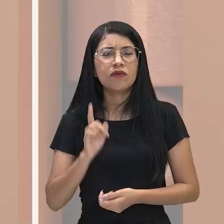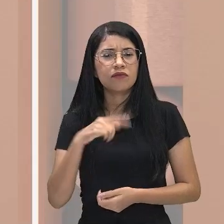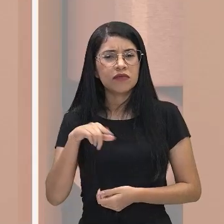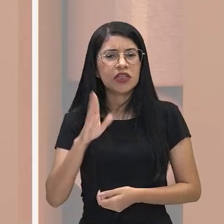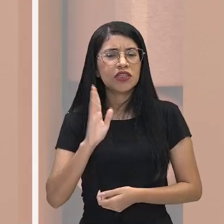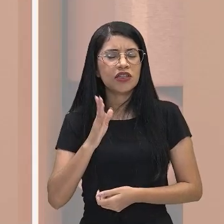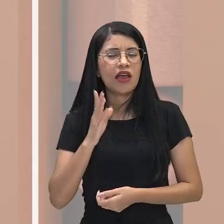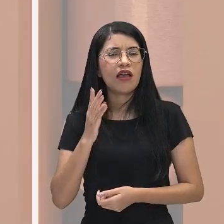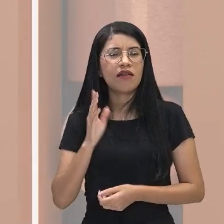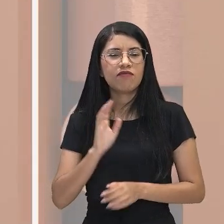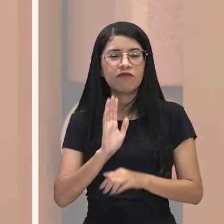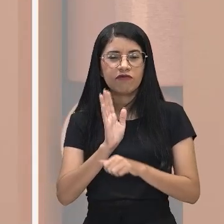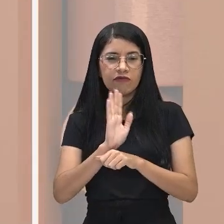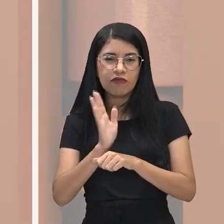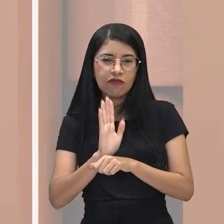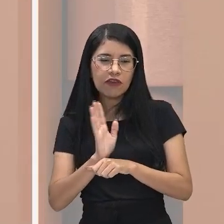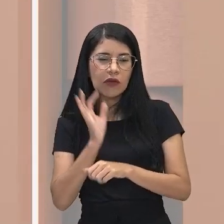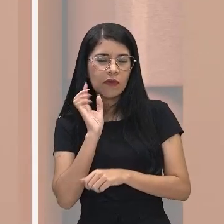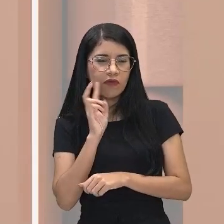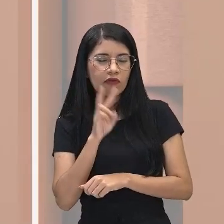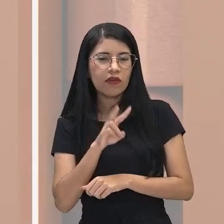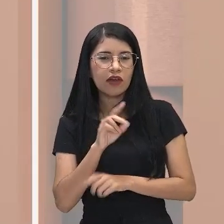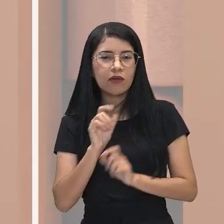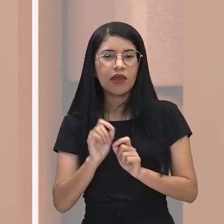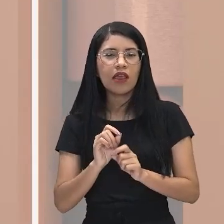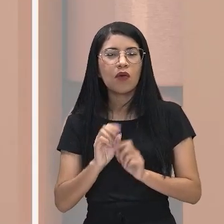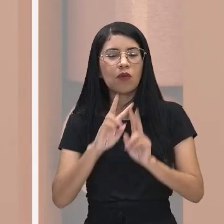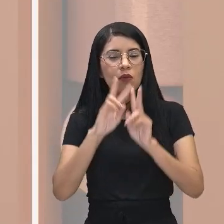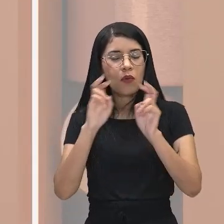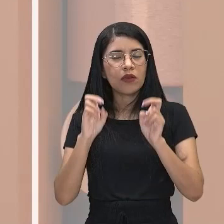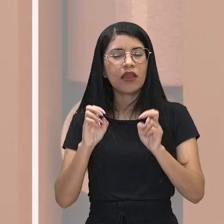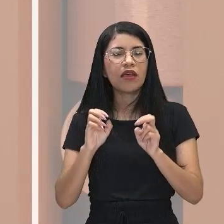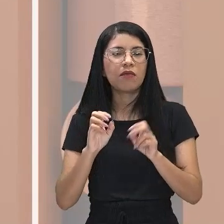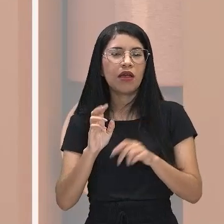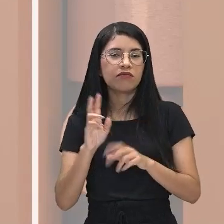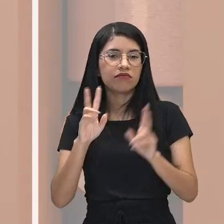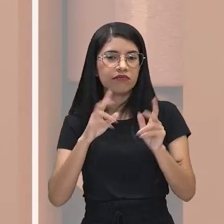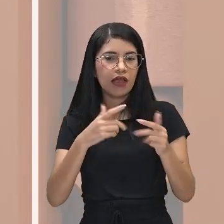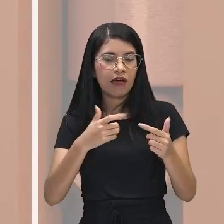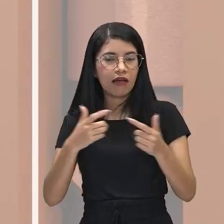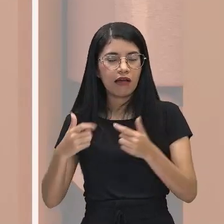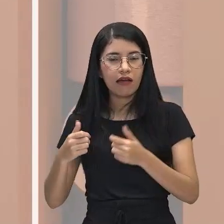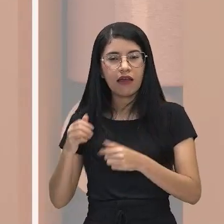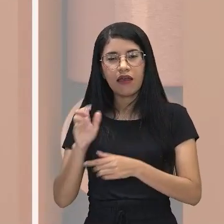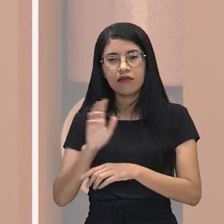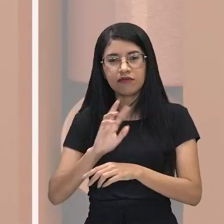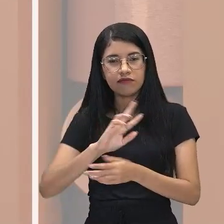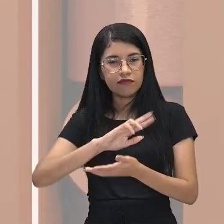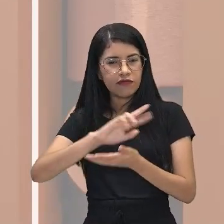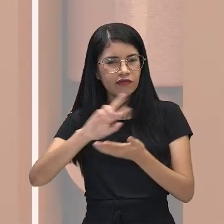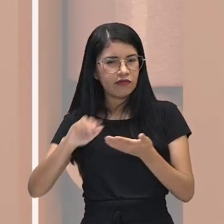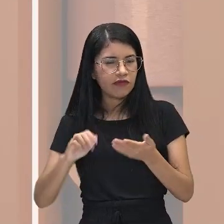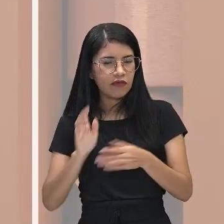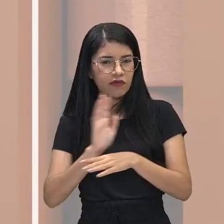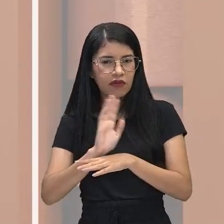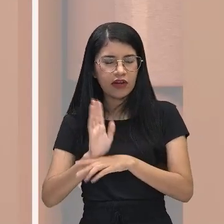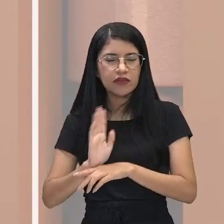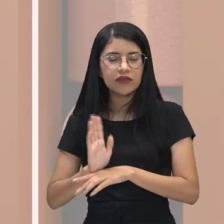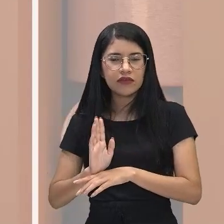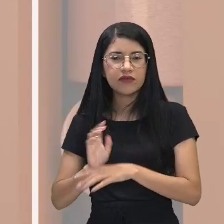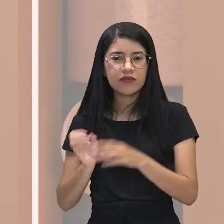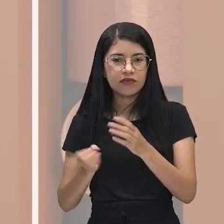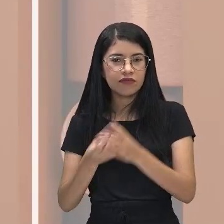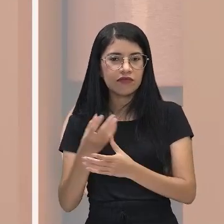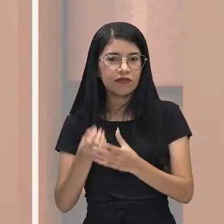ter assistido algum filme que fala sobre a Guerra do Vietnã. Posso citar alguns: Rambo, Platoon e outros